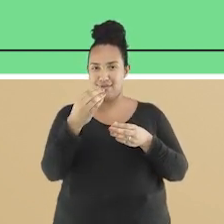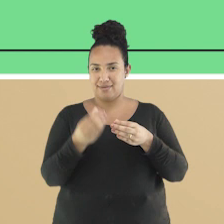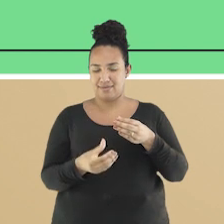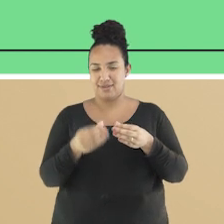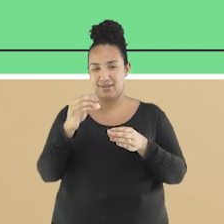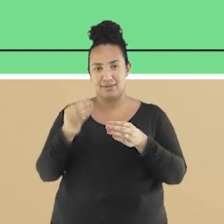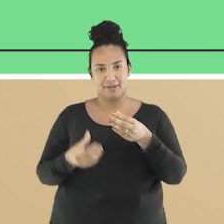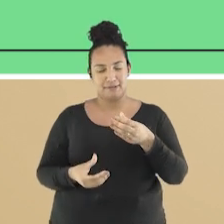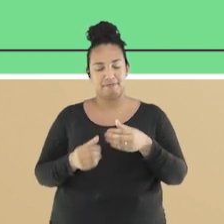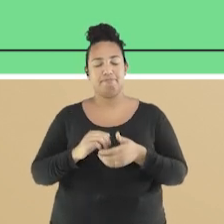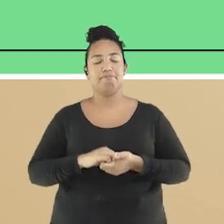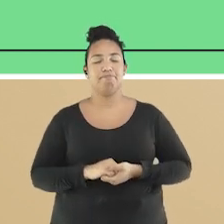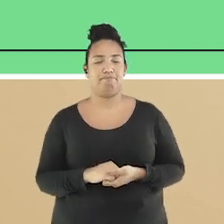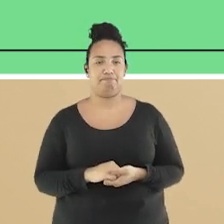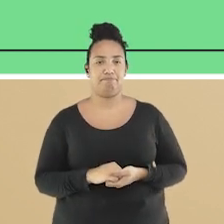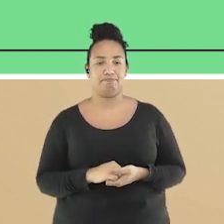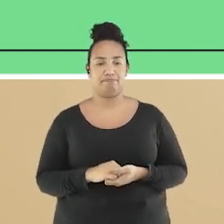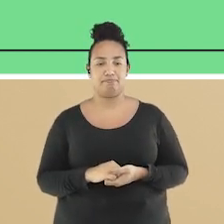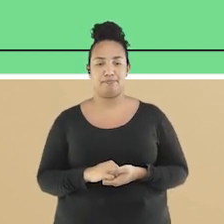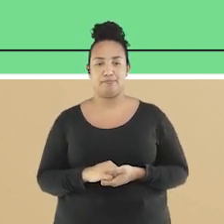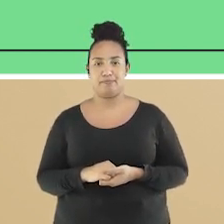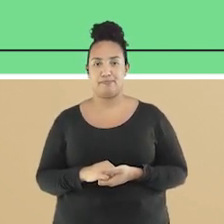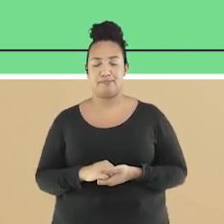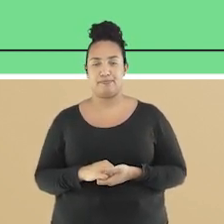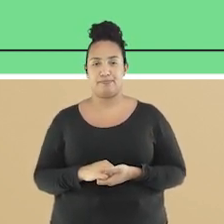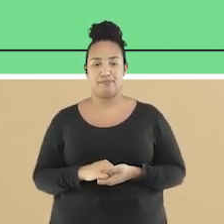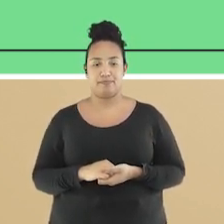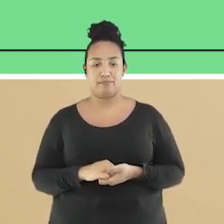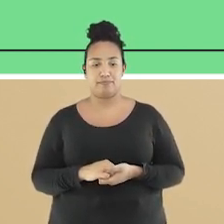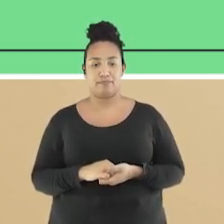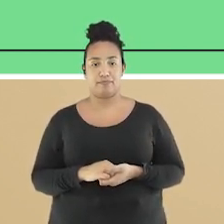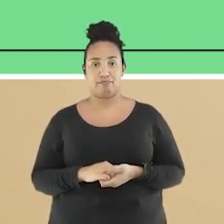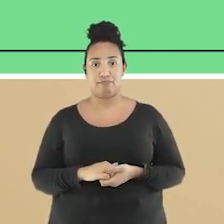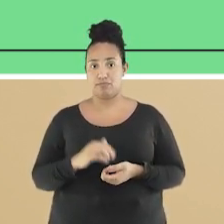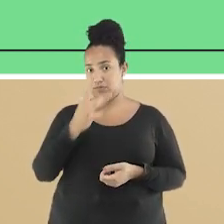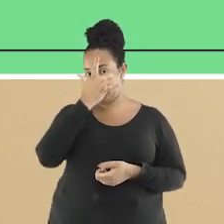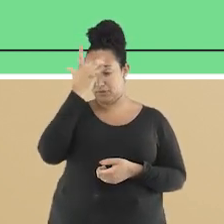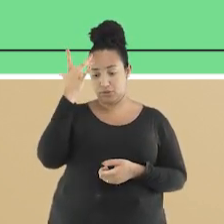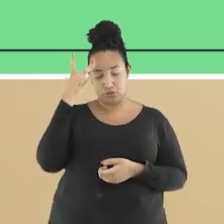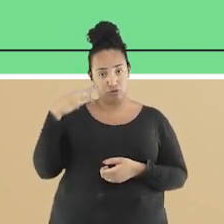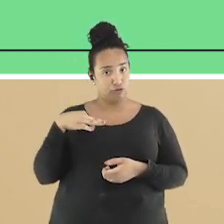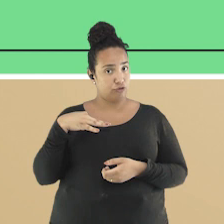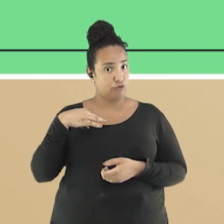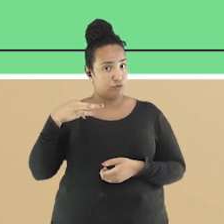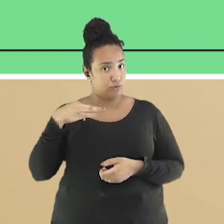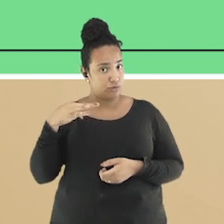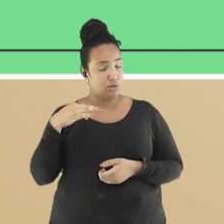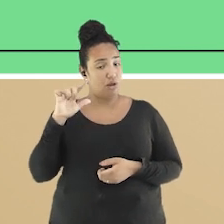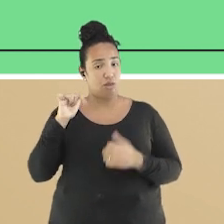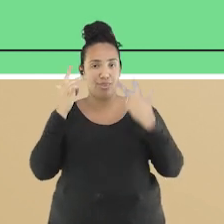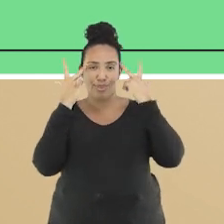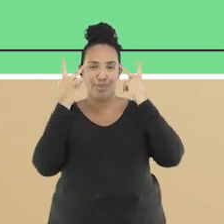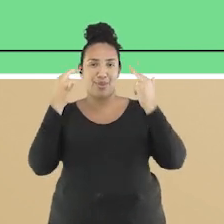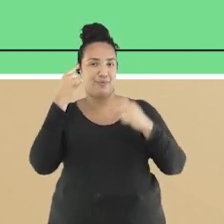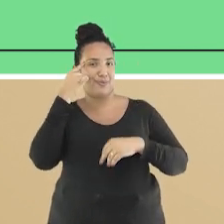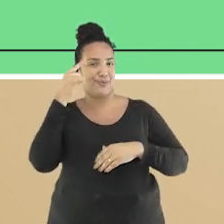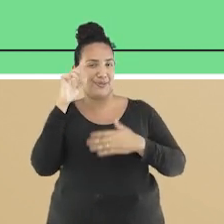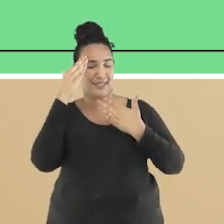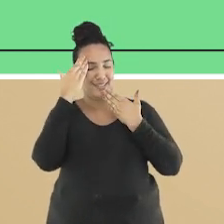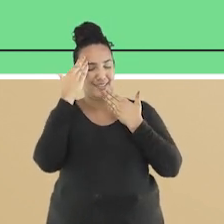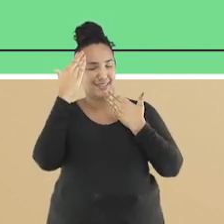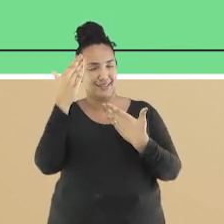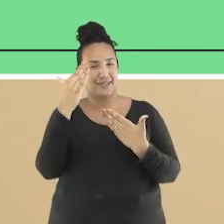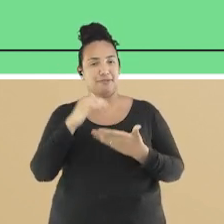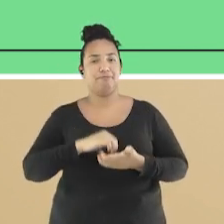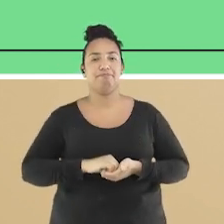is a common Thanksgiving Day activity. O voluntariado é uma atividade comum no Dia de Ação de Graças. And